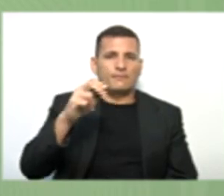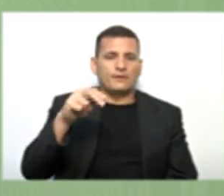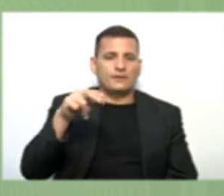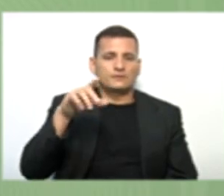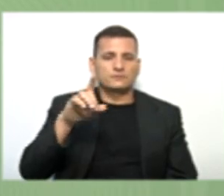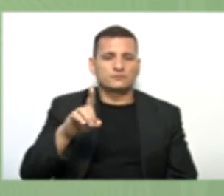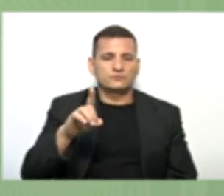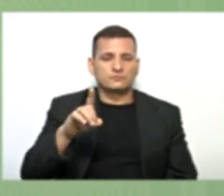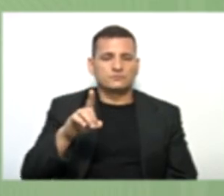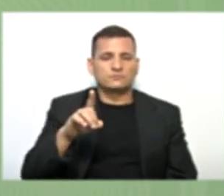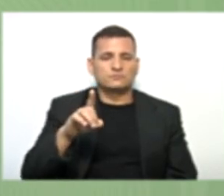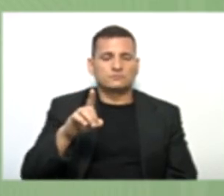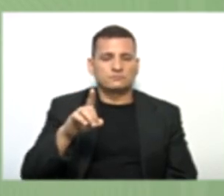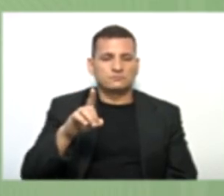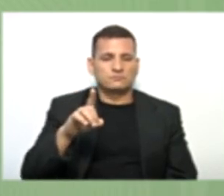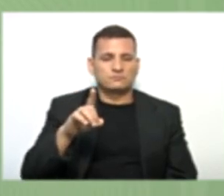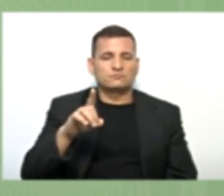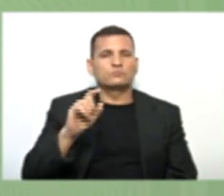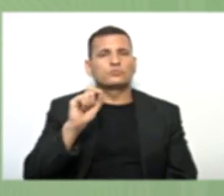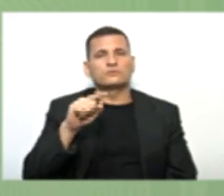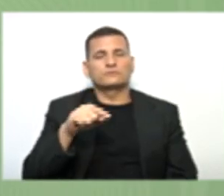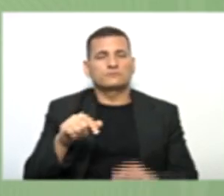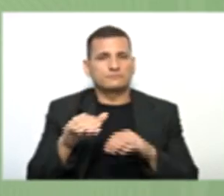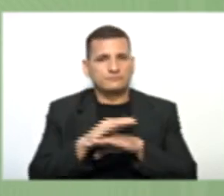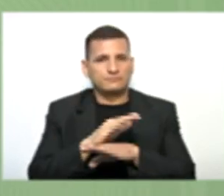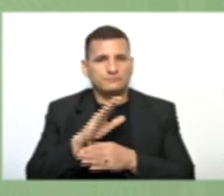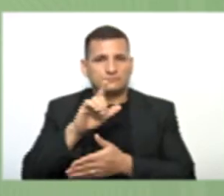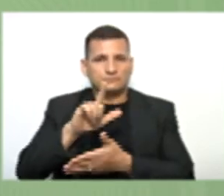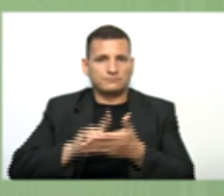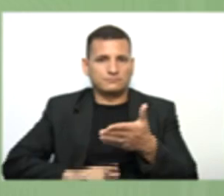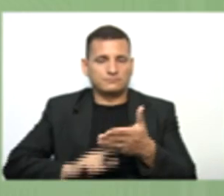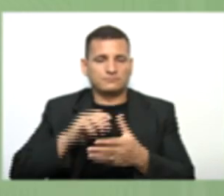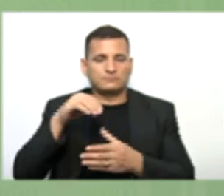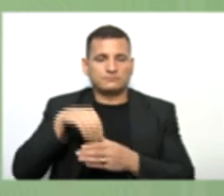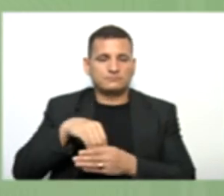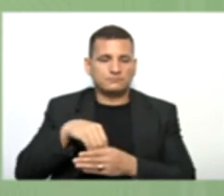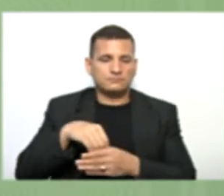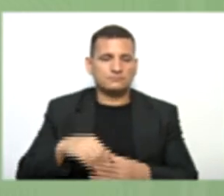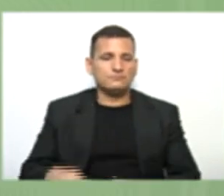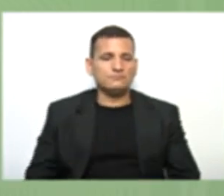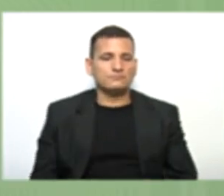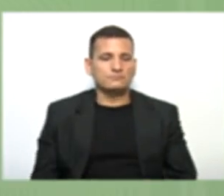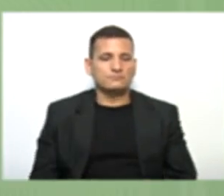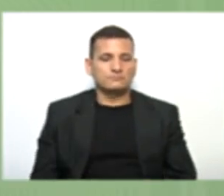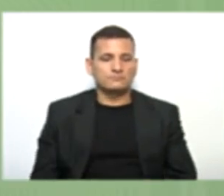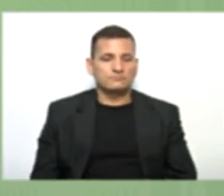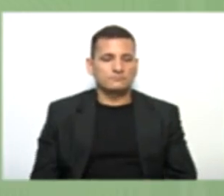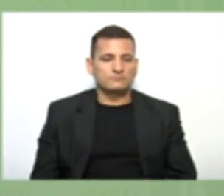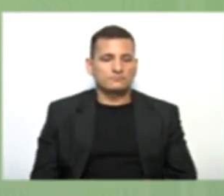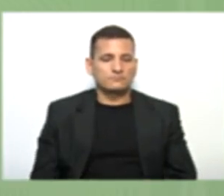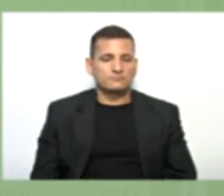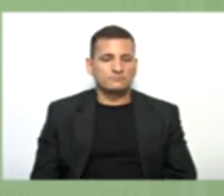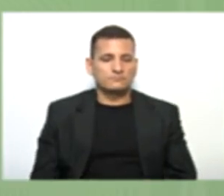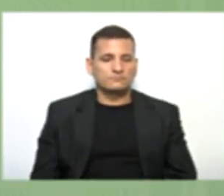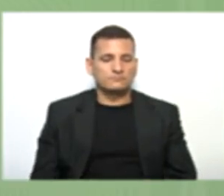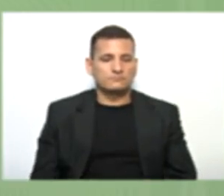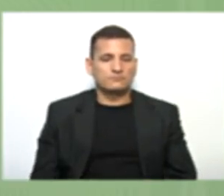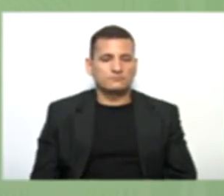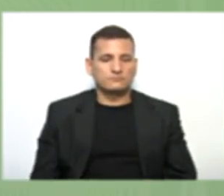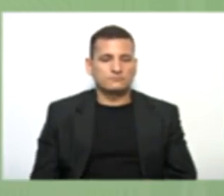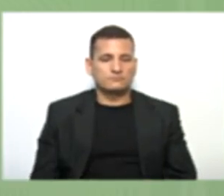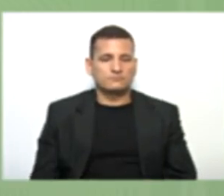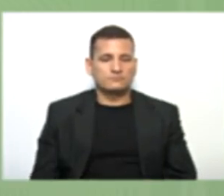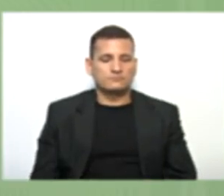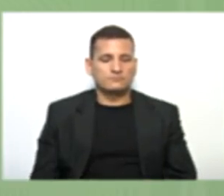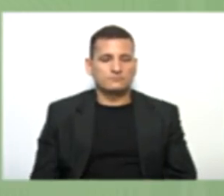de uma lista, tá bom? Beleza? Só que aqui eu coloquei o seguinte, meu exemplo eu coloquei pares,